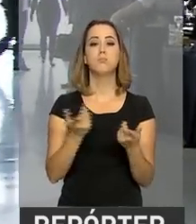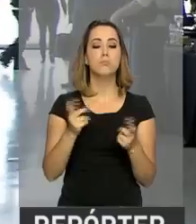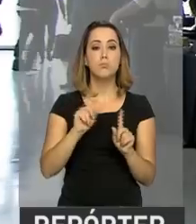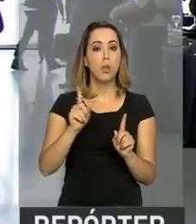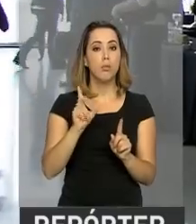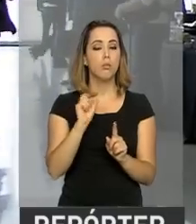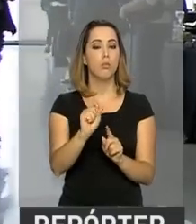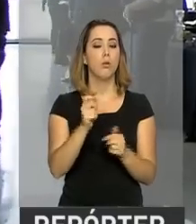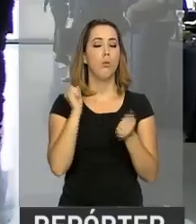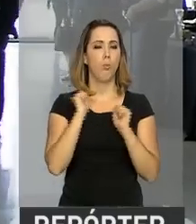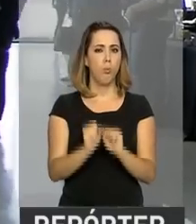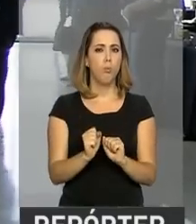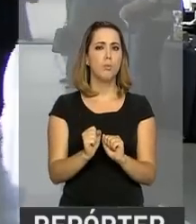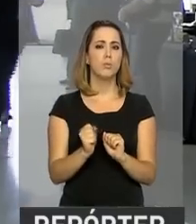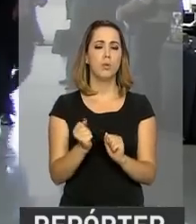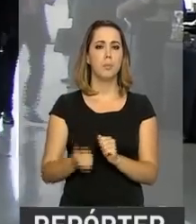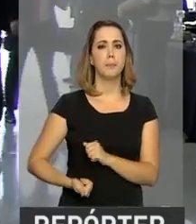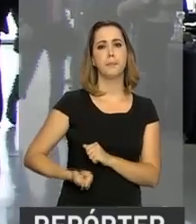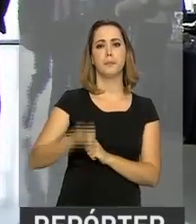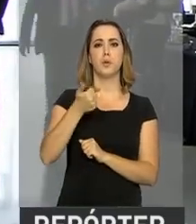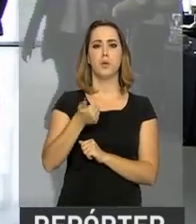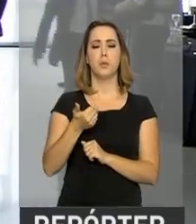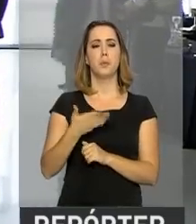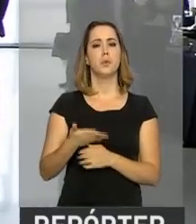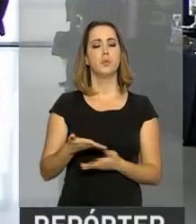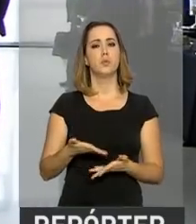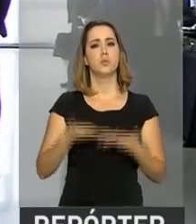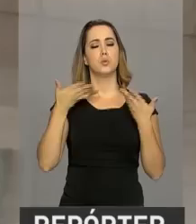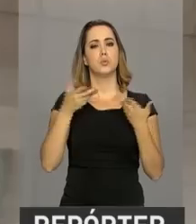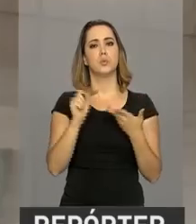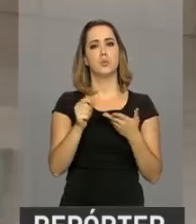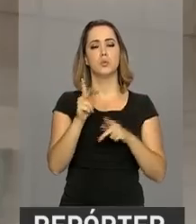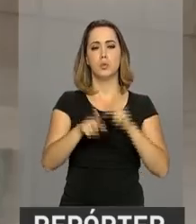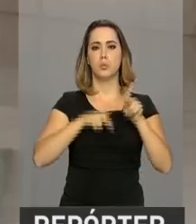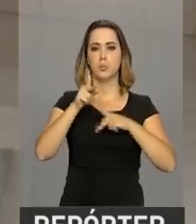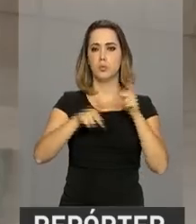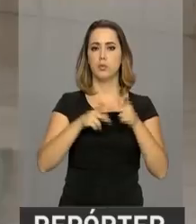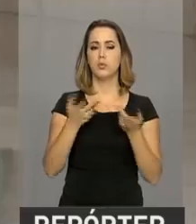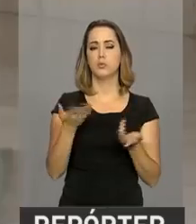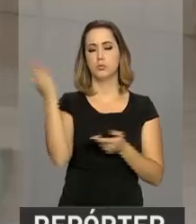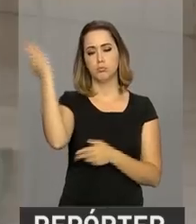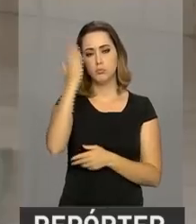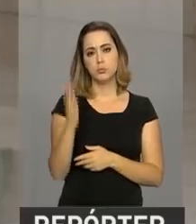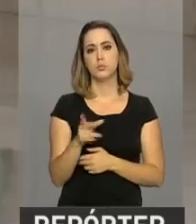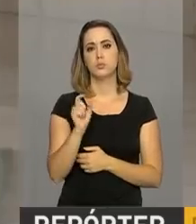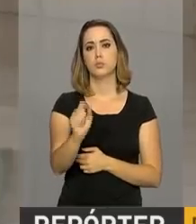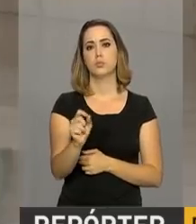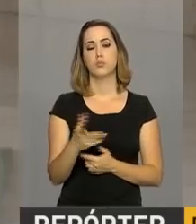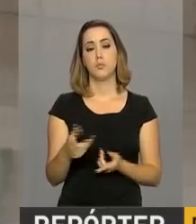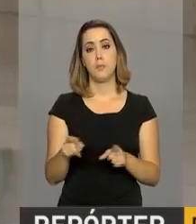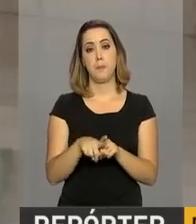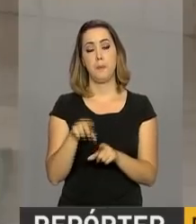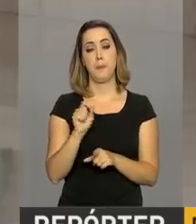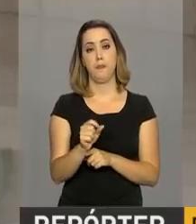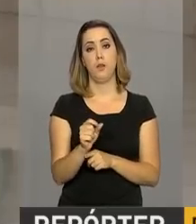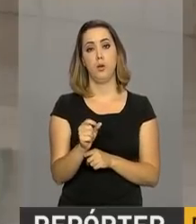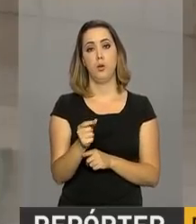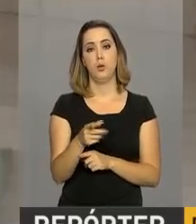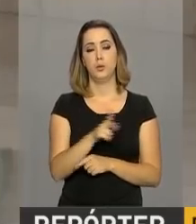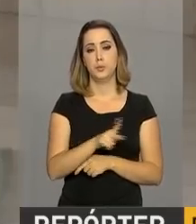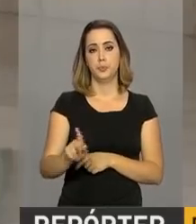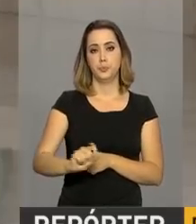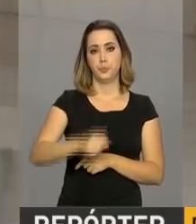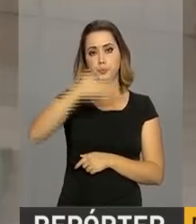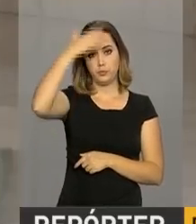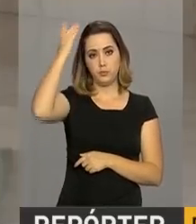e que poderia levantar a autoestima do povo brasileiro. O presidente voltou a defender a aprovação da proposta